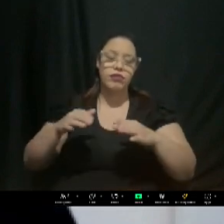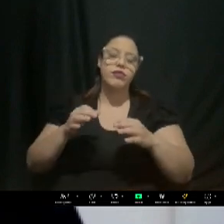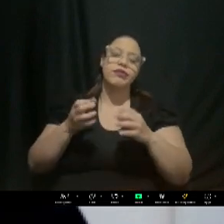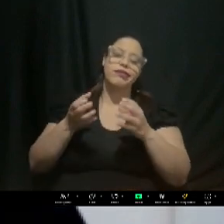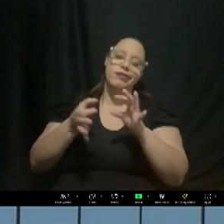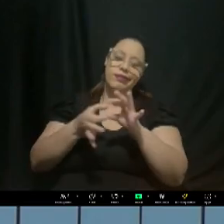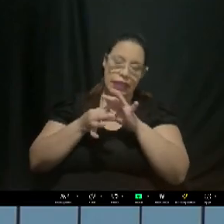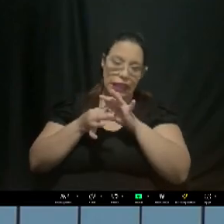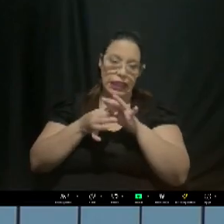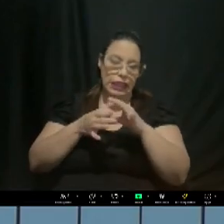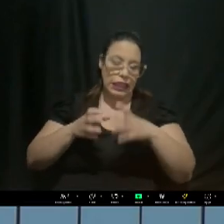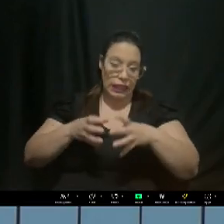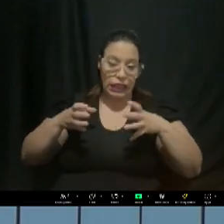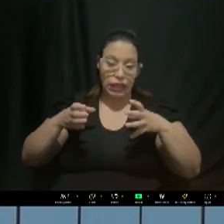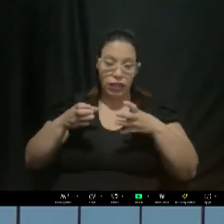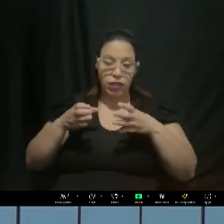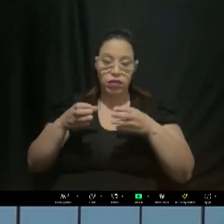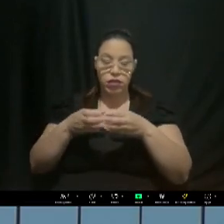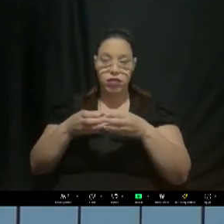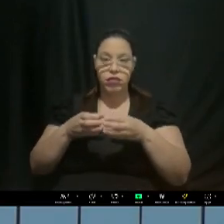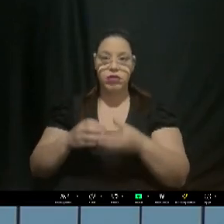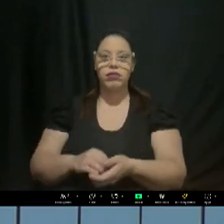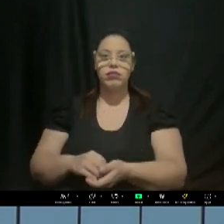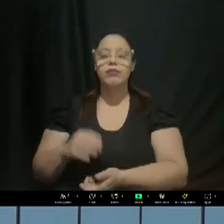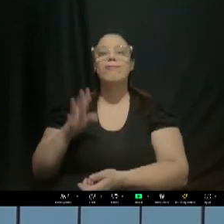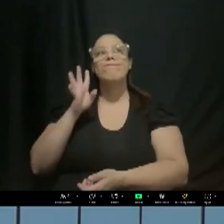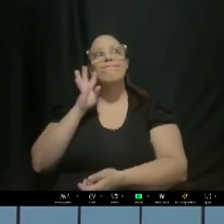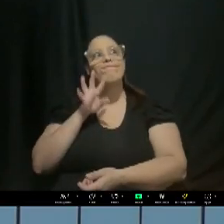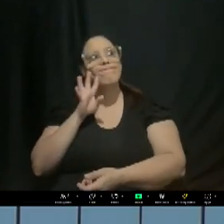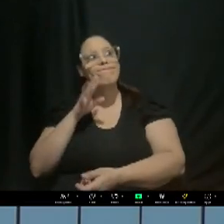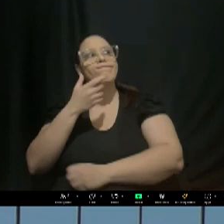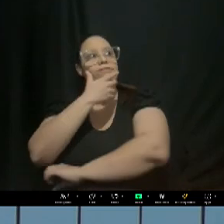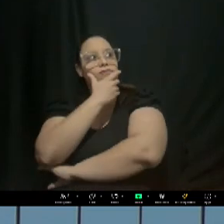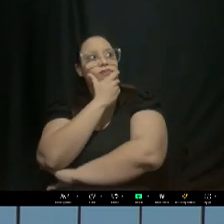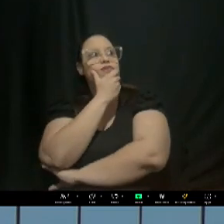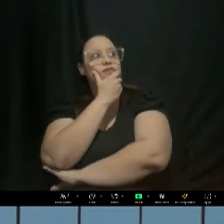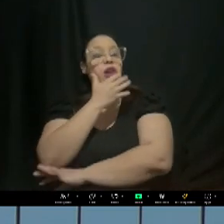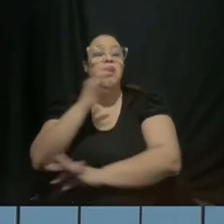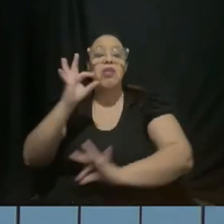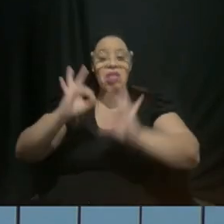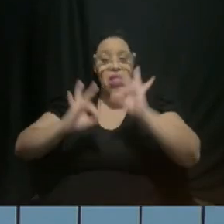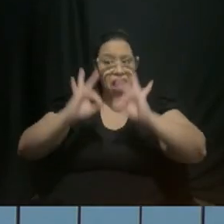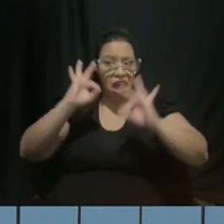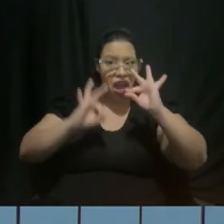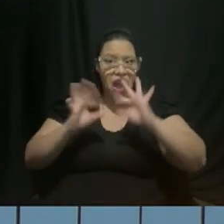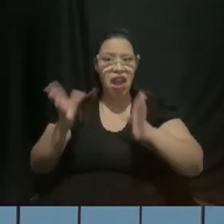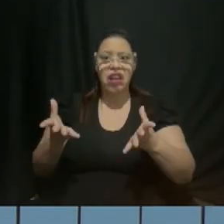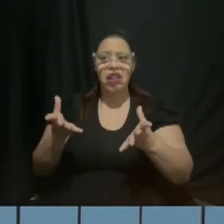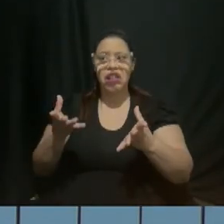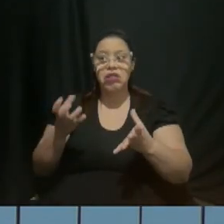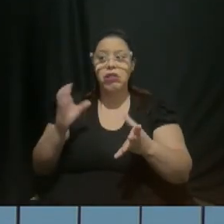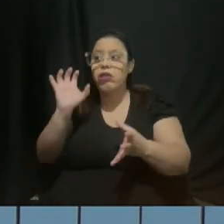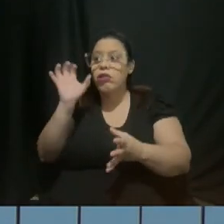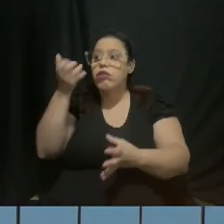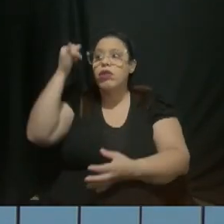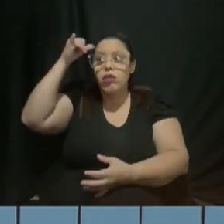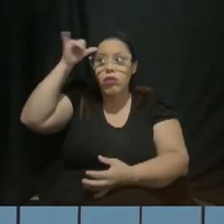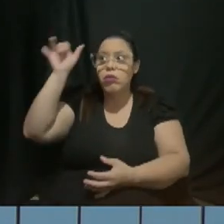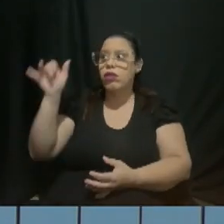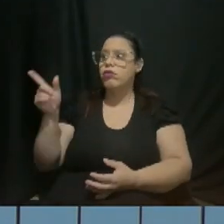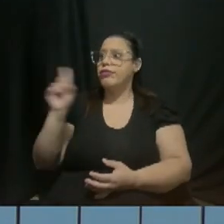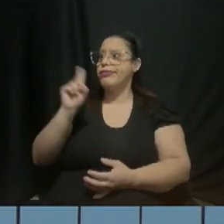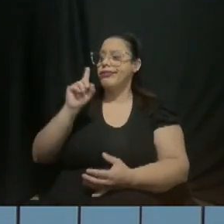né? Muito interessante, né? Tem que ter essa preparação, até porque não tem como prever o terremoto, né? Ele só pode